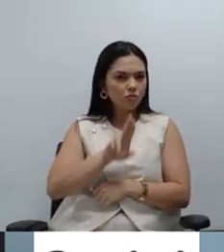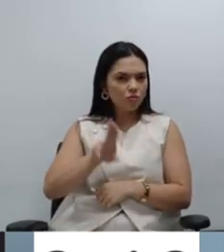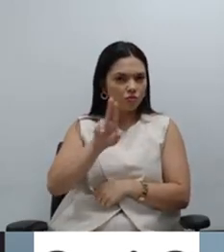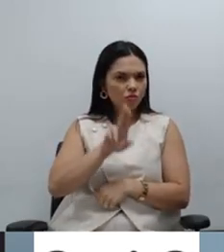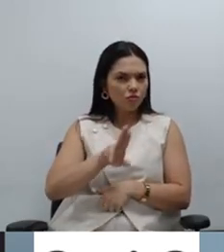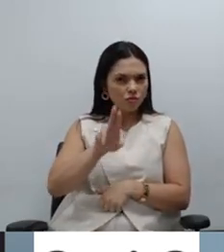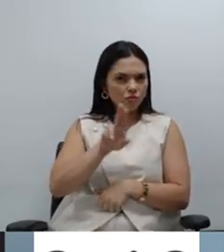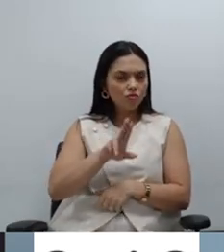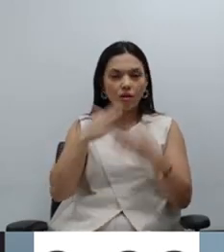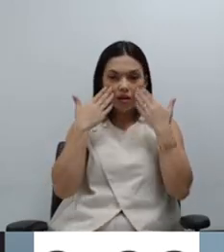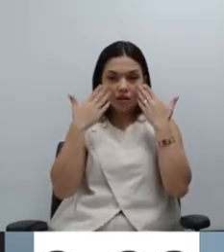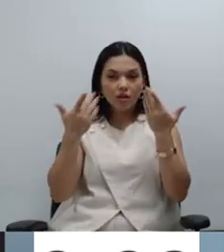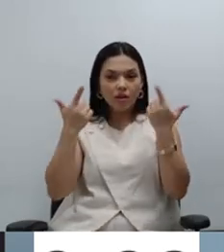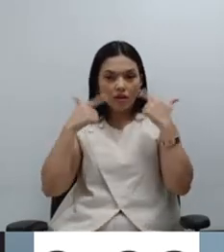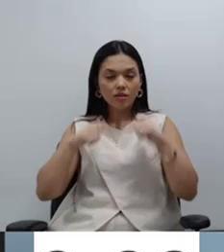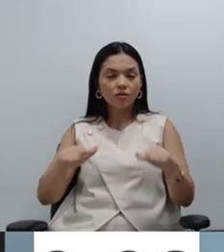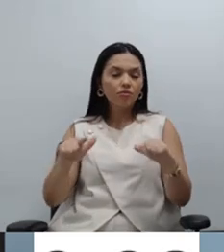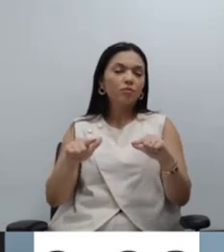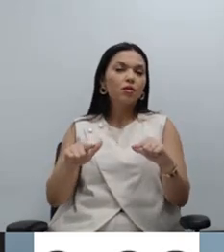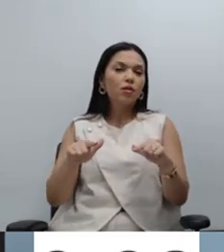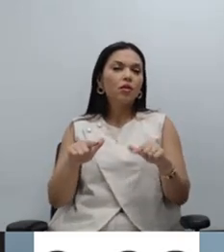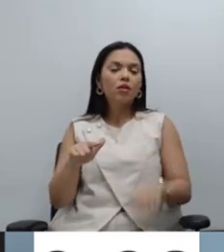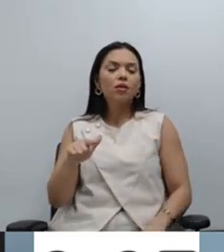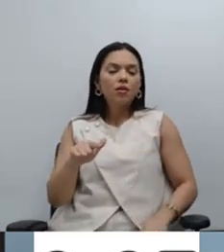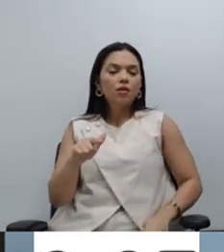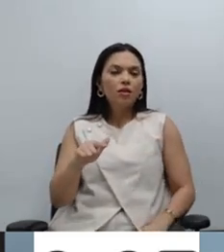essa transparência para que possa tomar